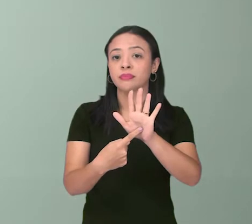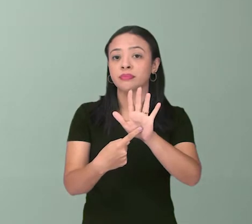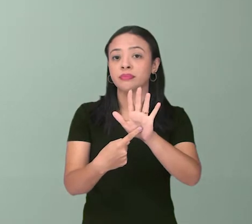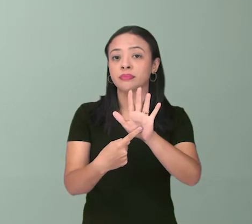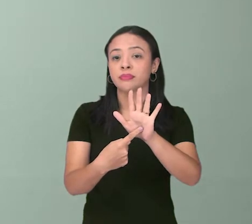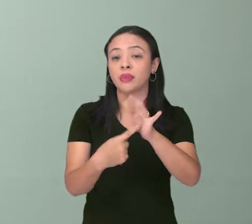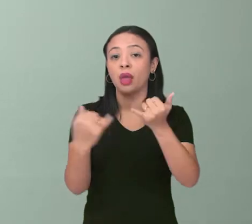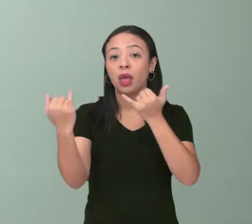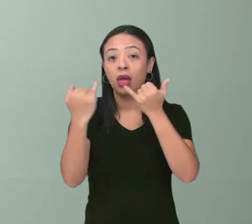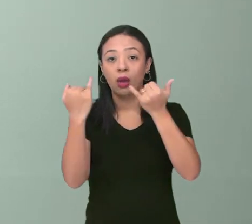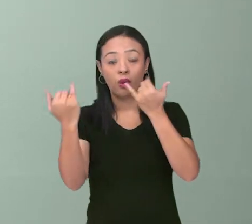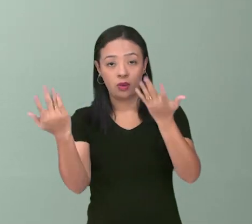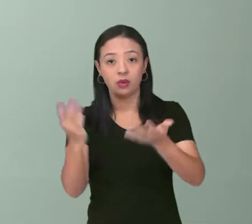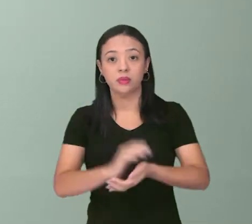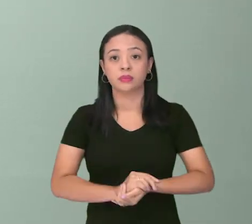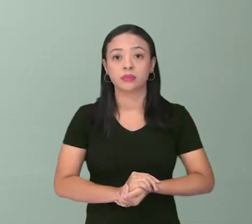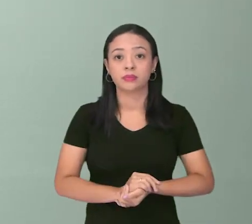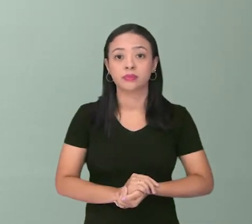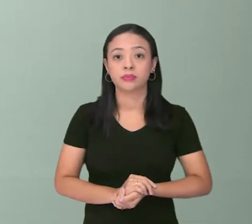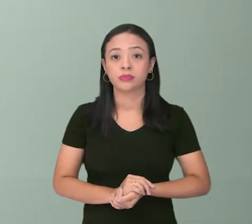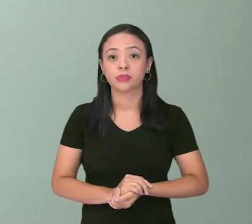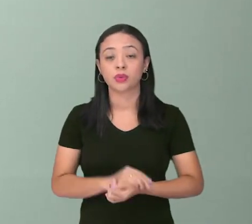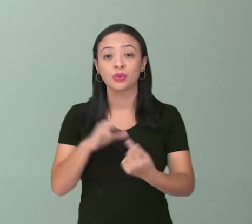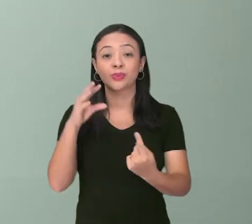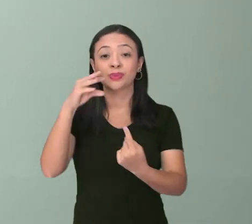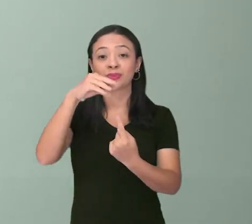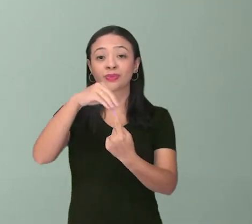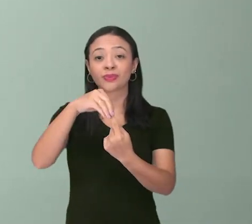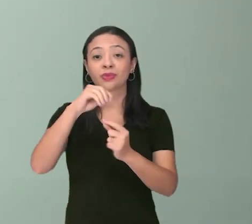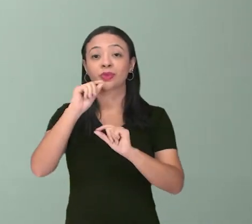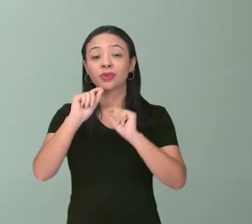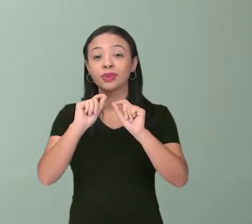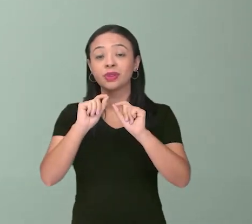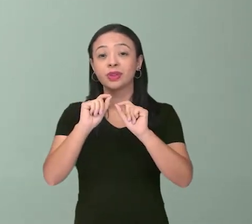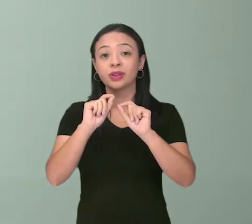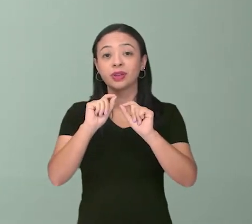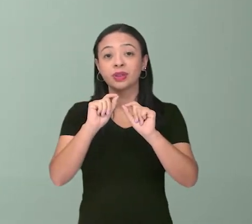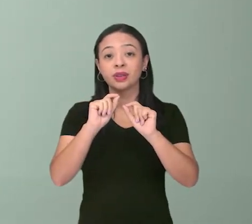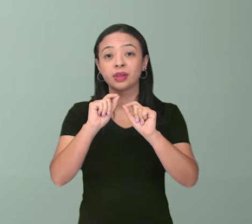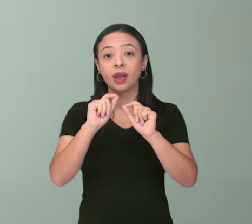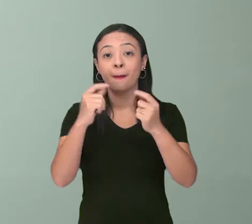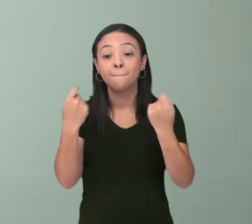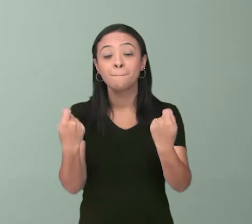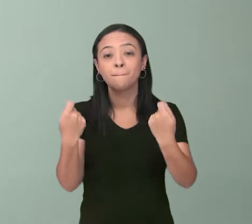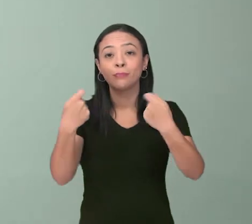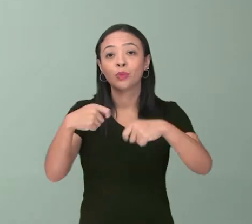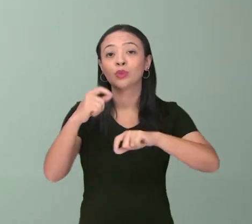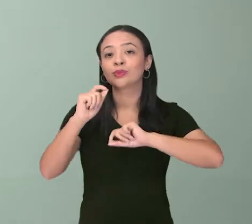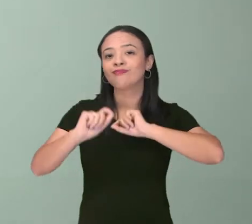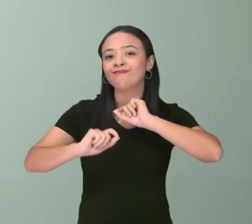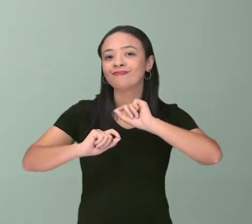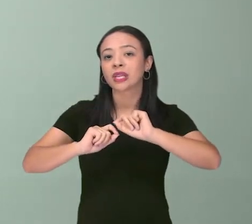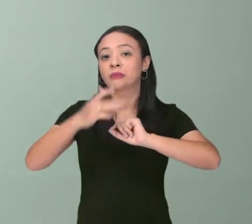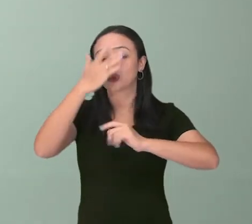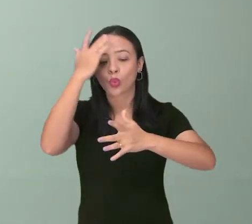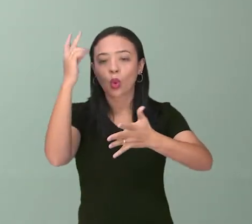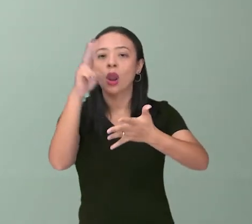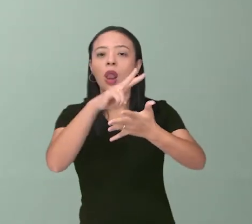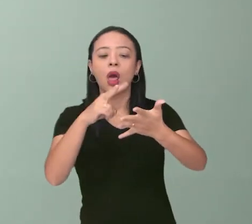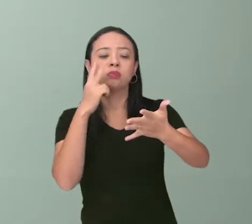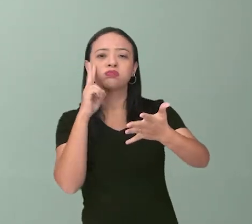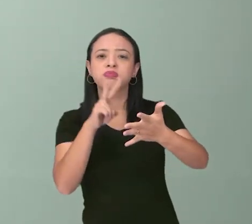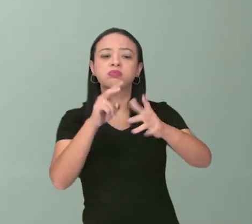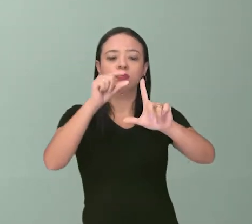estatísticos. A intenção é a de proporcionar aos leitores,